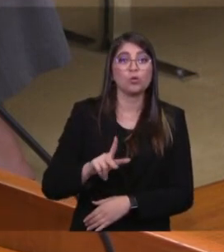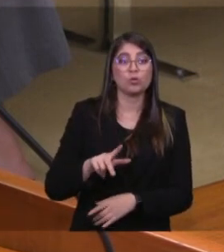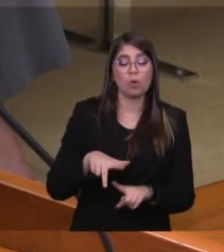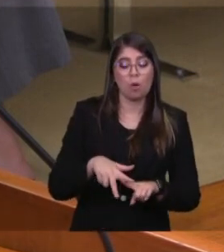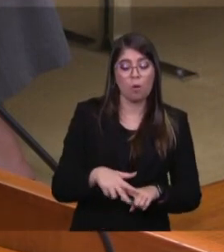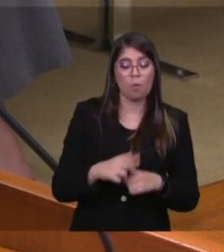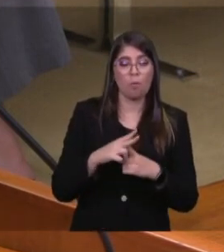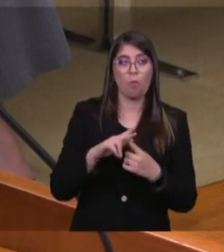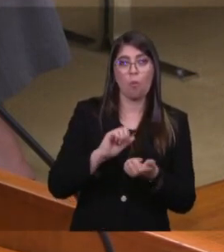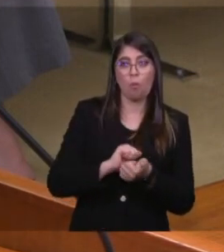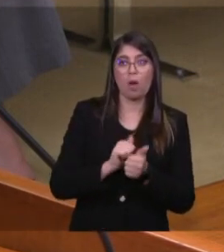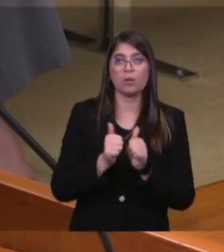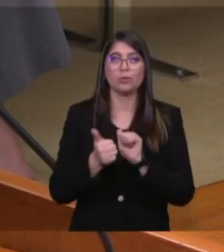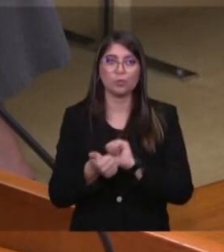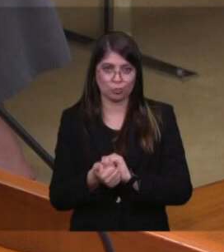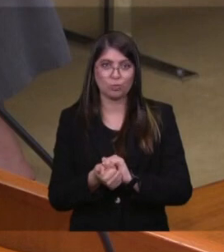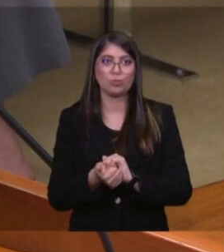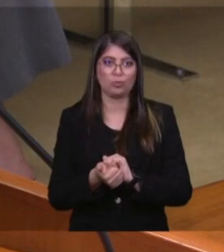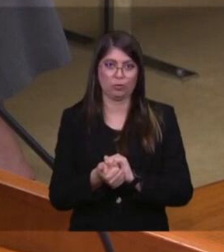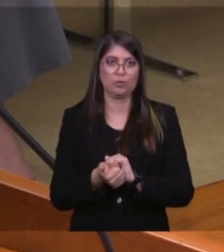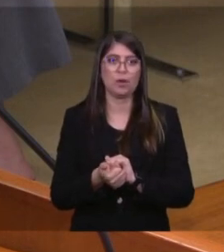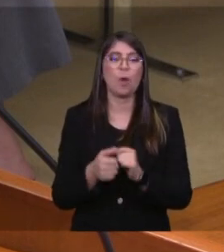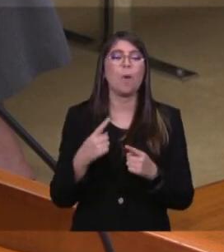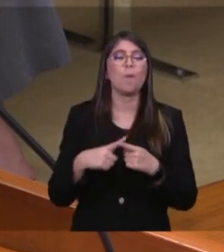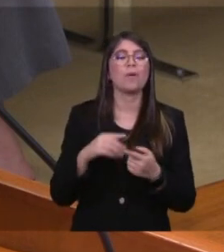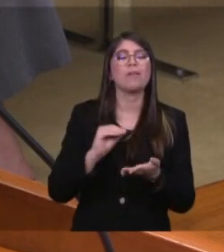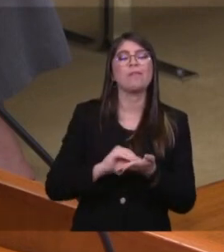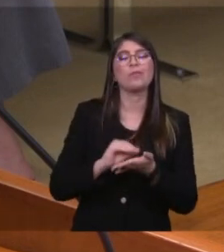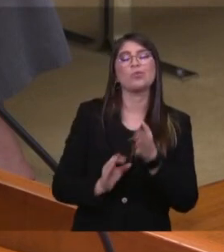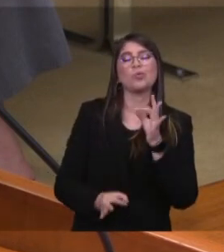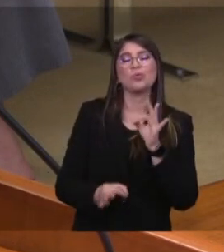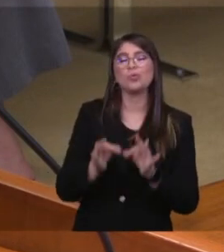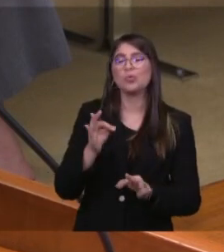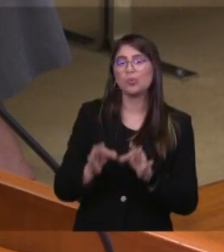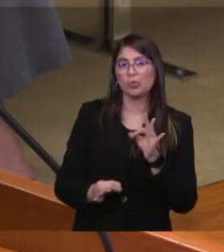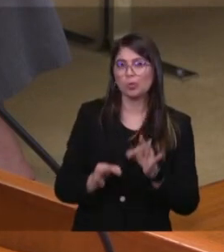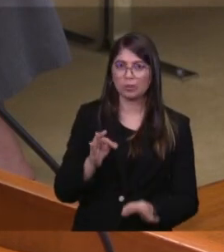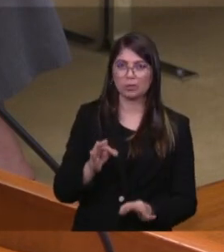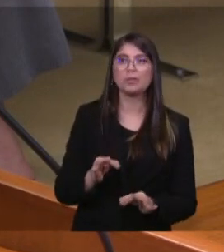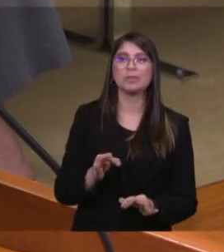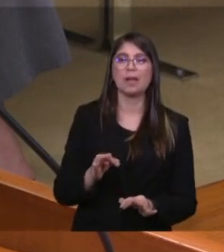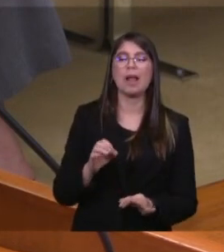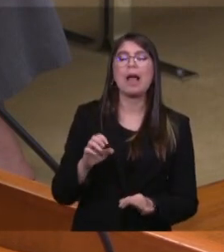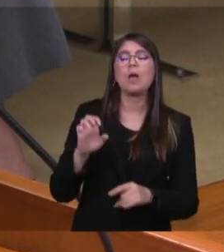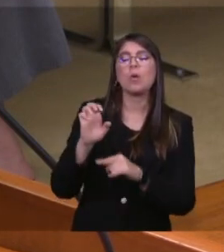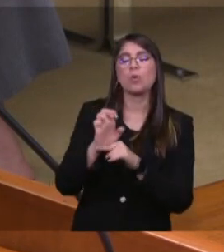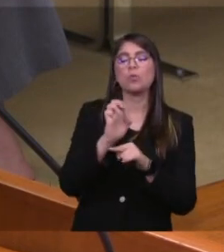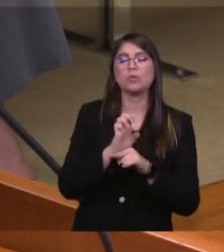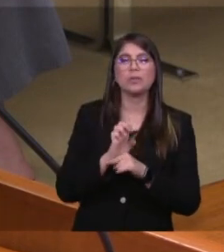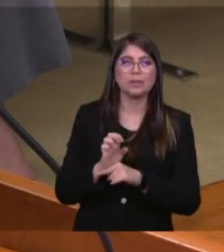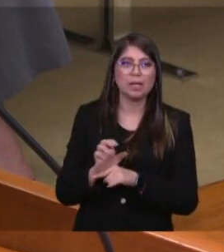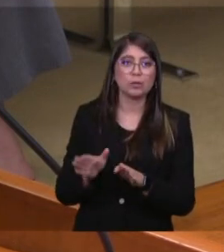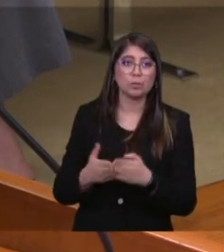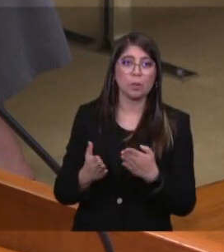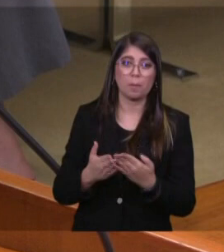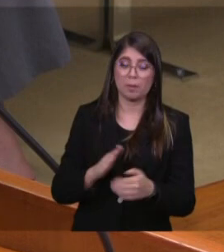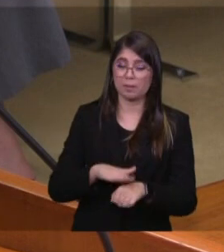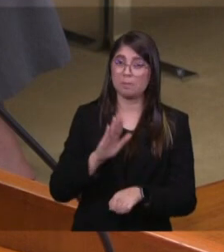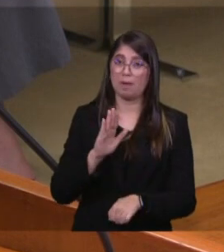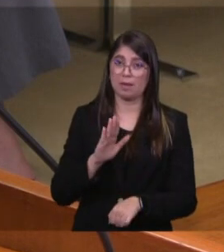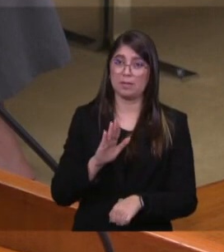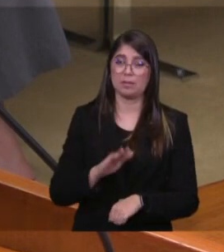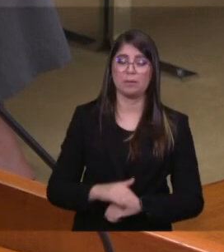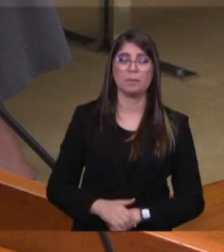nova repartição de receita, buscando se corrigir uma injustiça tributária, uma injustiça fiscal com aqueles estados mais carentes, com aqueles estados mais pobres